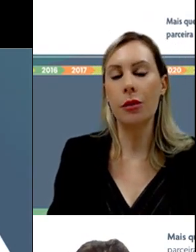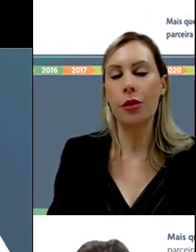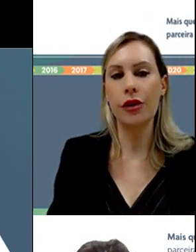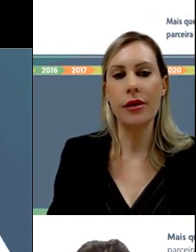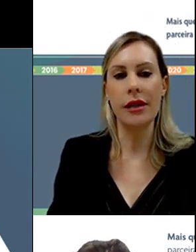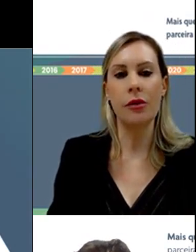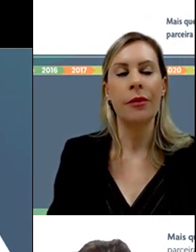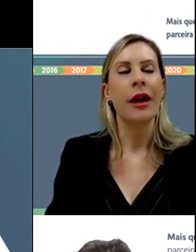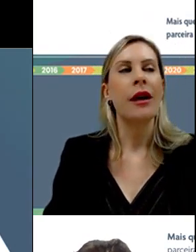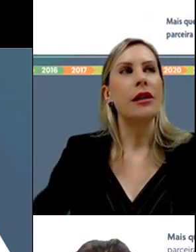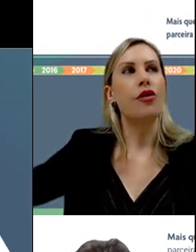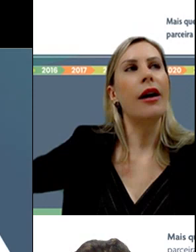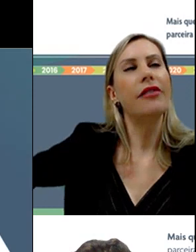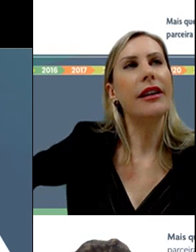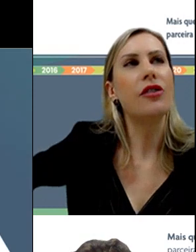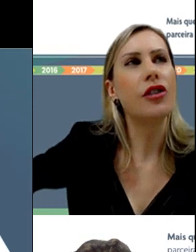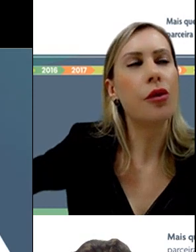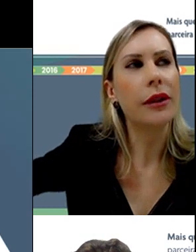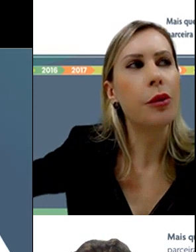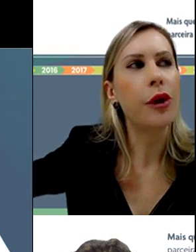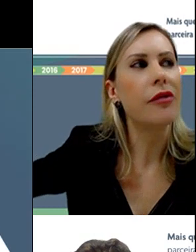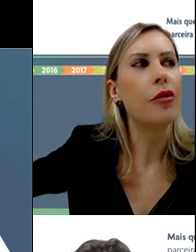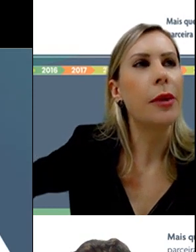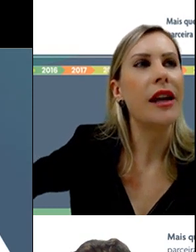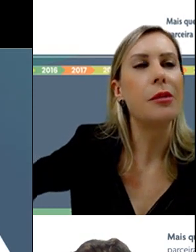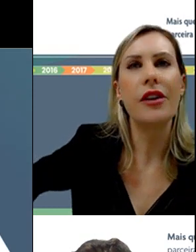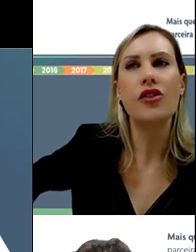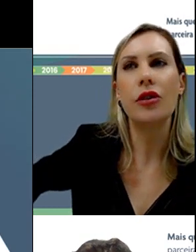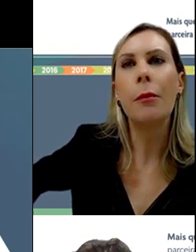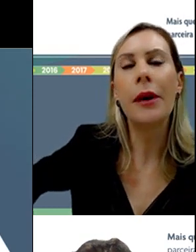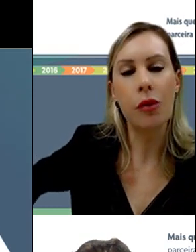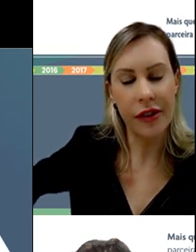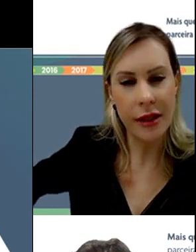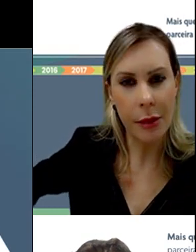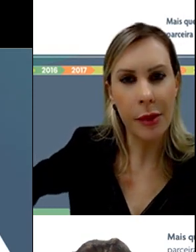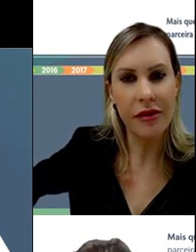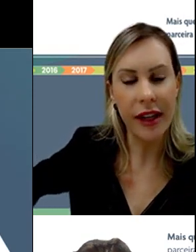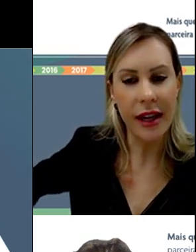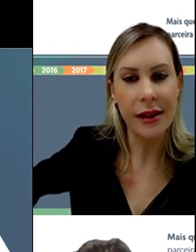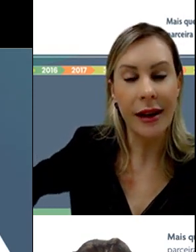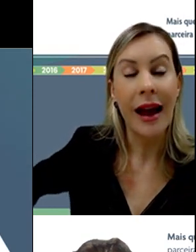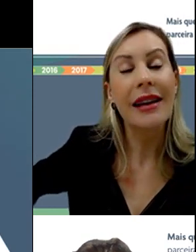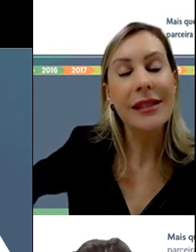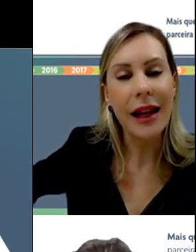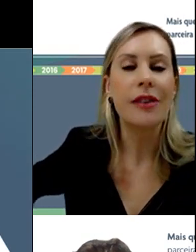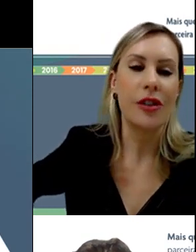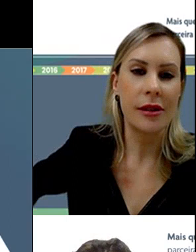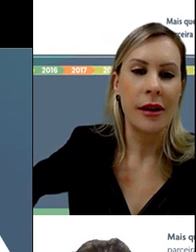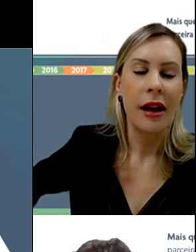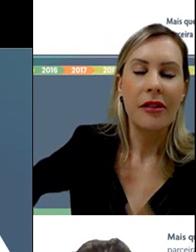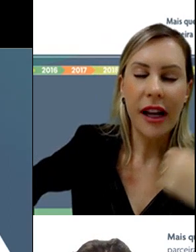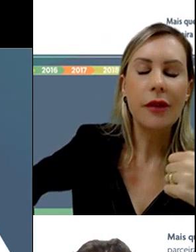Você contribui sozinho. Sandy, qual é a vantagem de eu contribuir na Funpresp em vez de ir num banco e fazer minha previdência? As taxas. Vai lá no